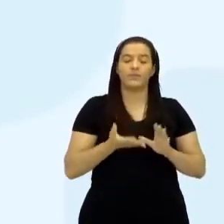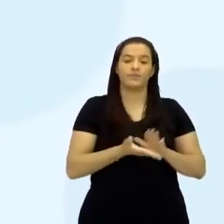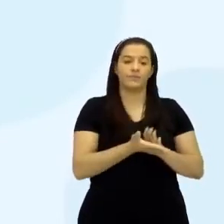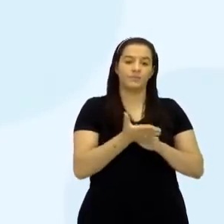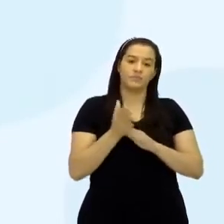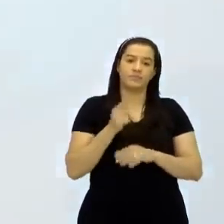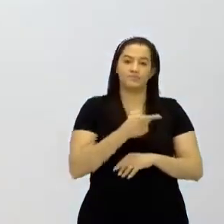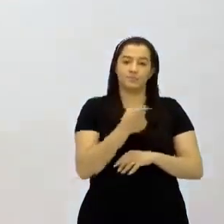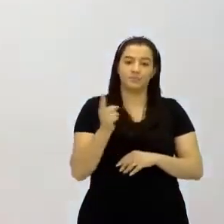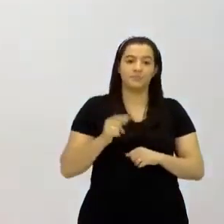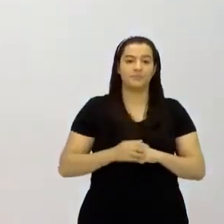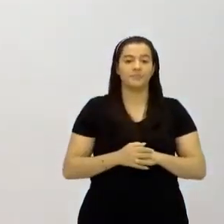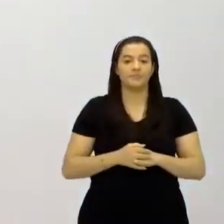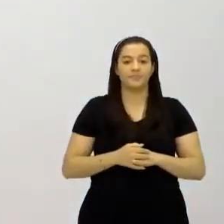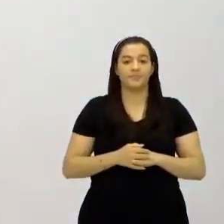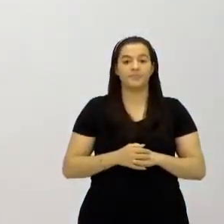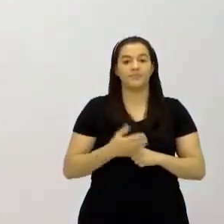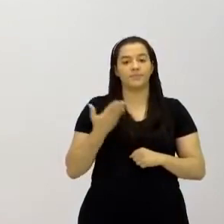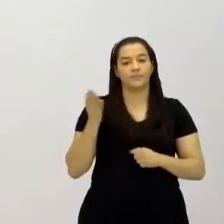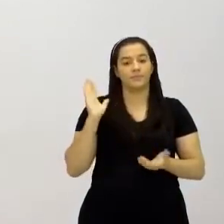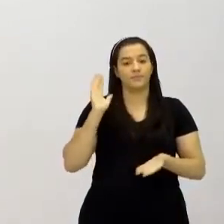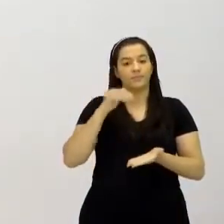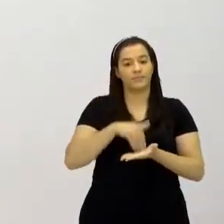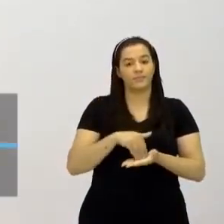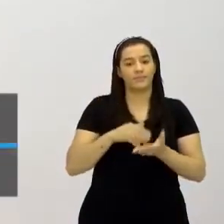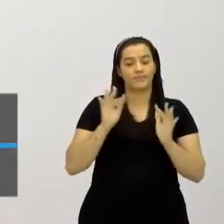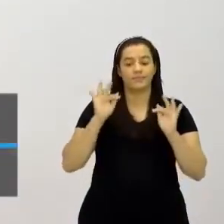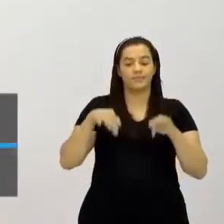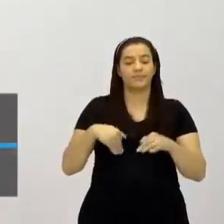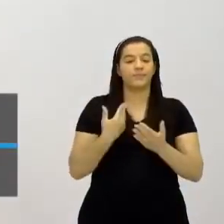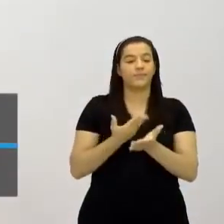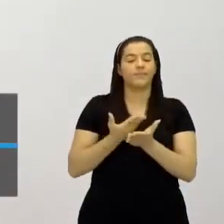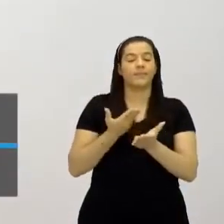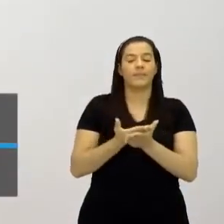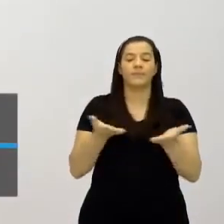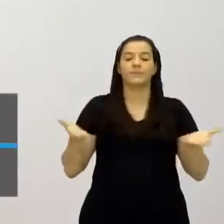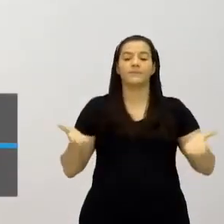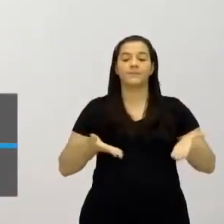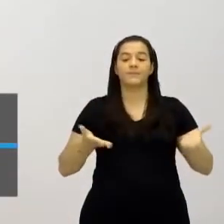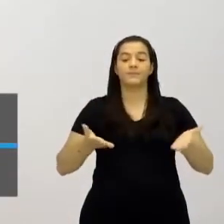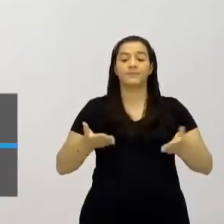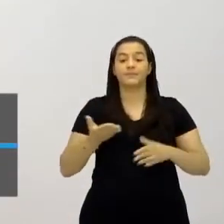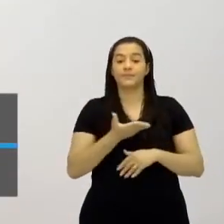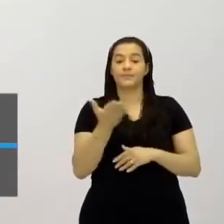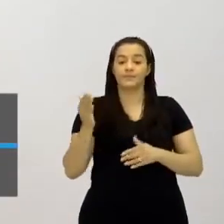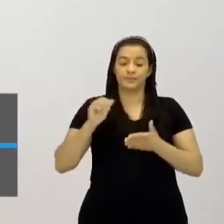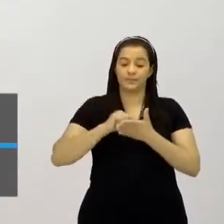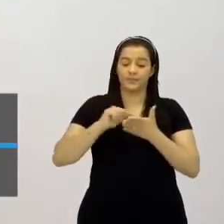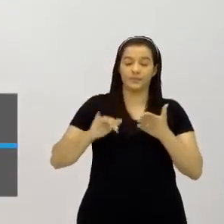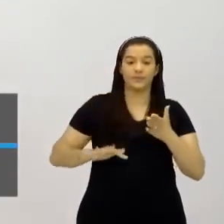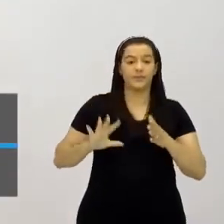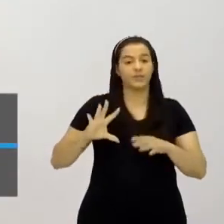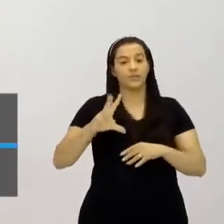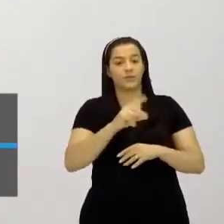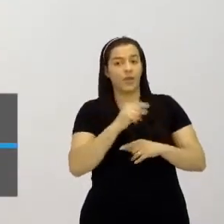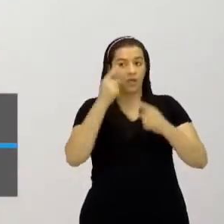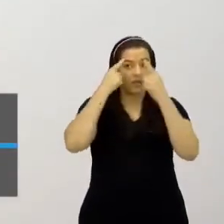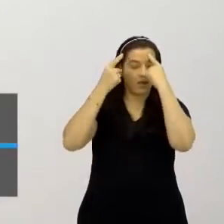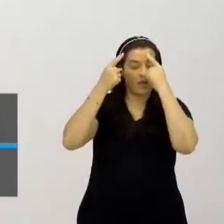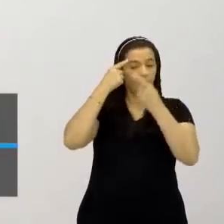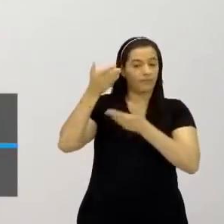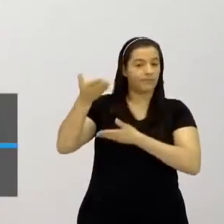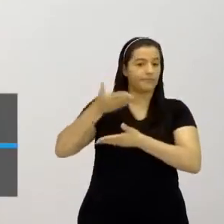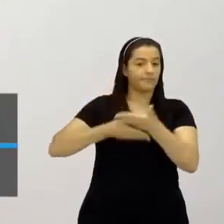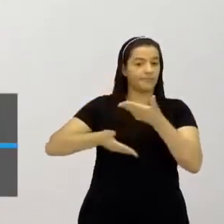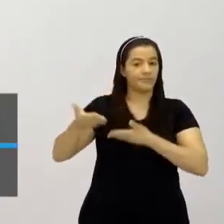vocês. É isso aí. Gente, e tá chegando ao final a nossa aula. Façam as atividades, troque ideia com seus